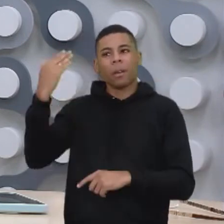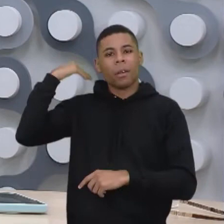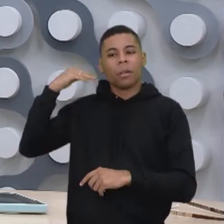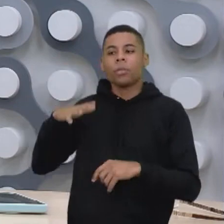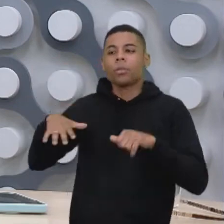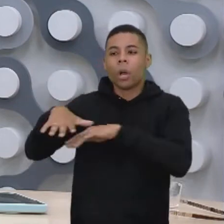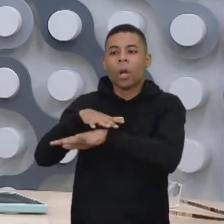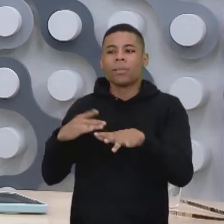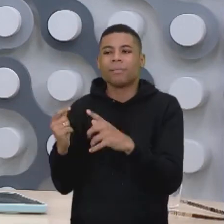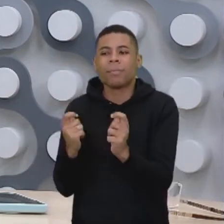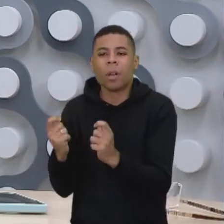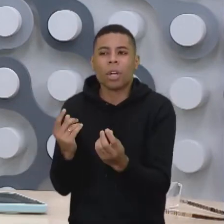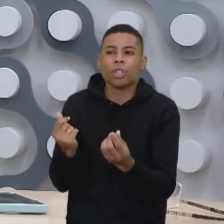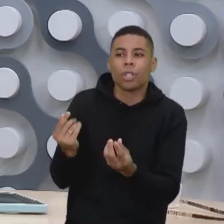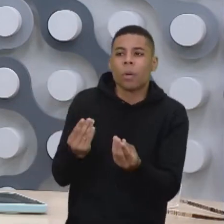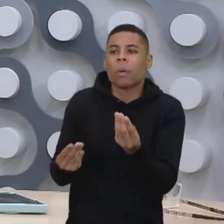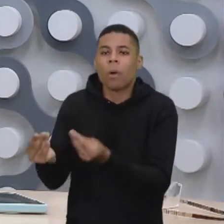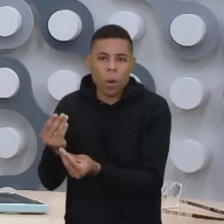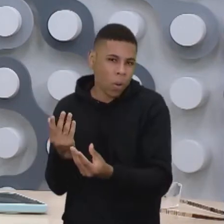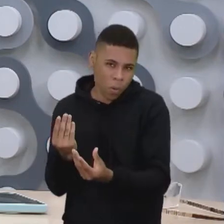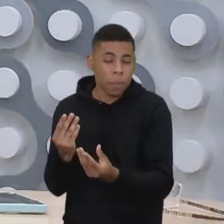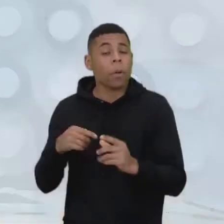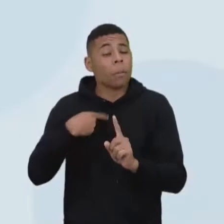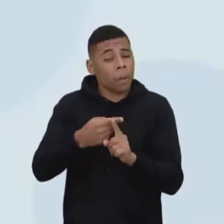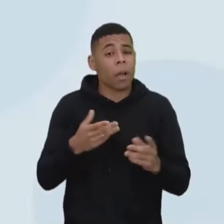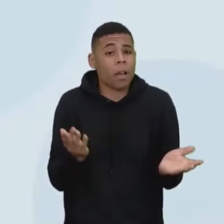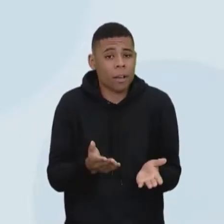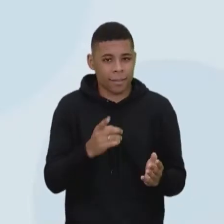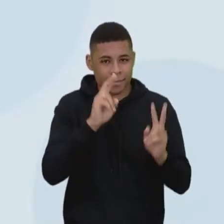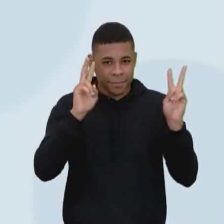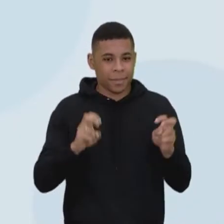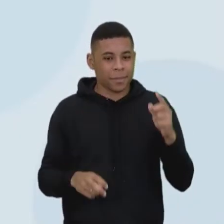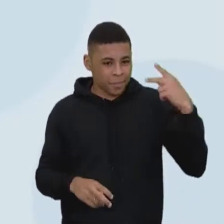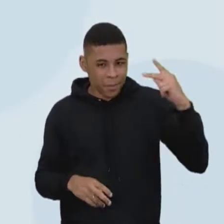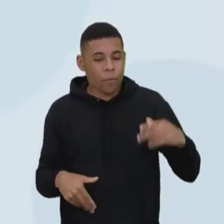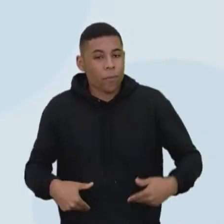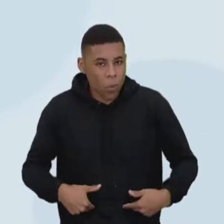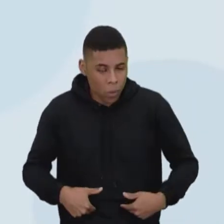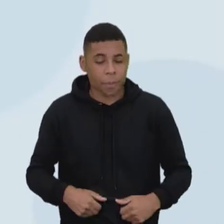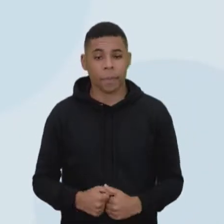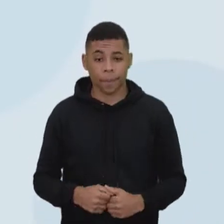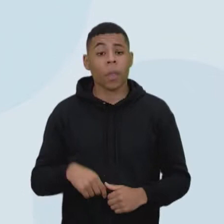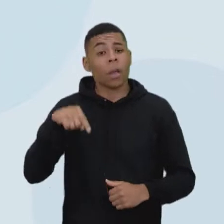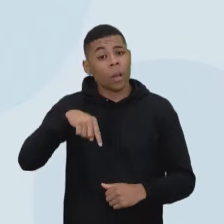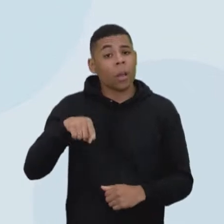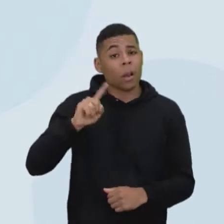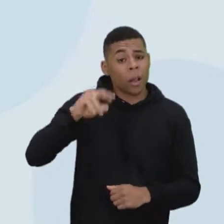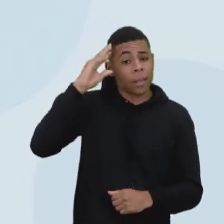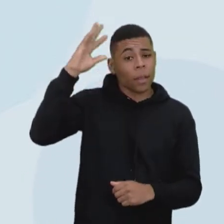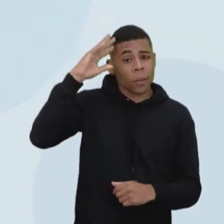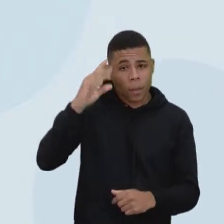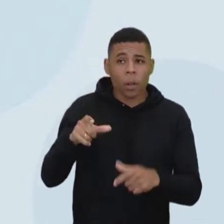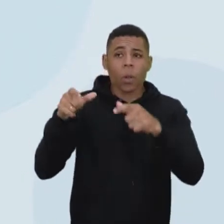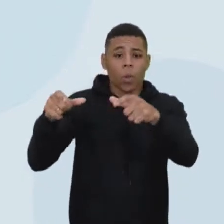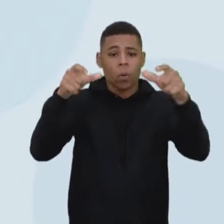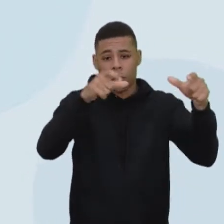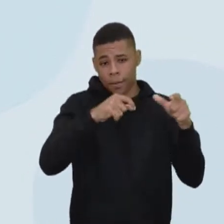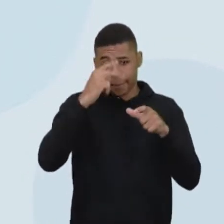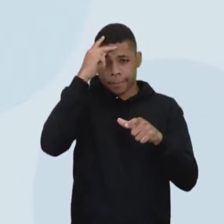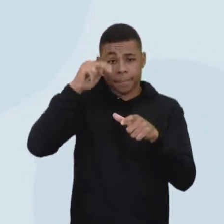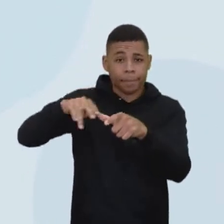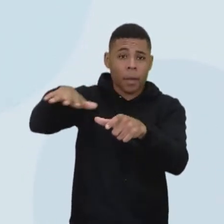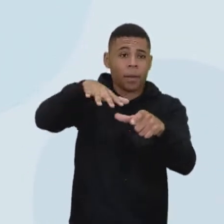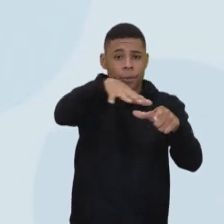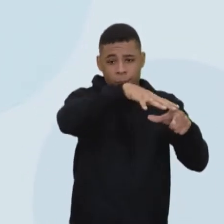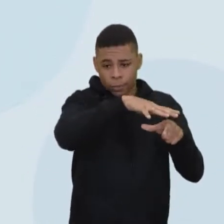ver aí as teorias demográficas. Pode colocar aí na tela que aí a gente vai acompanhar o texto. Teorias